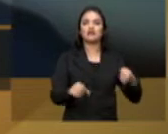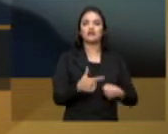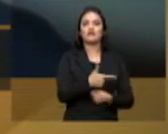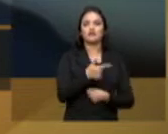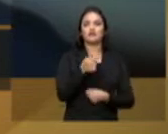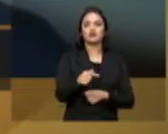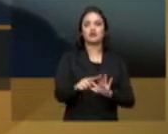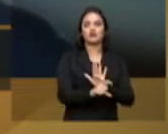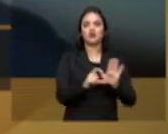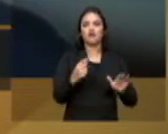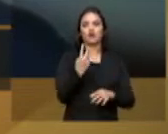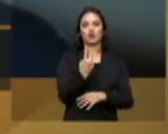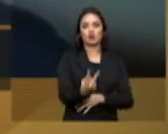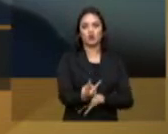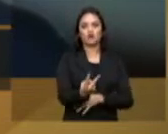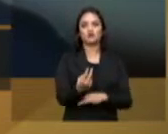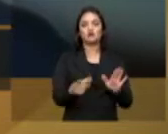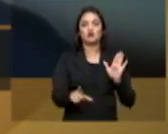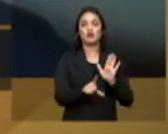parágrafo 2º da Lei